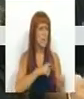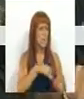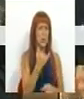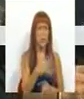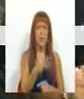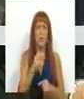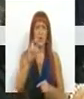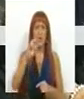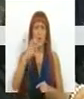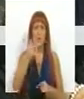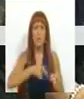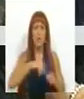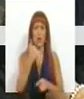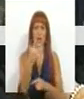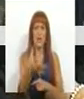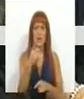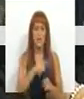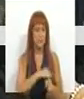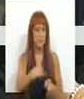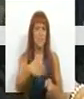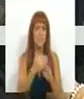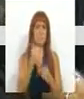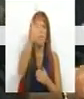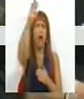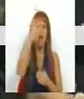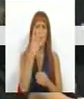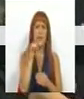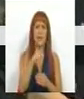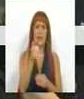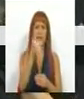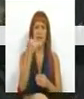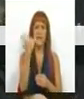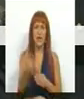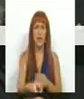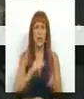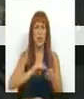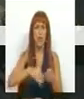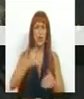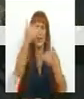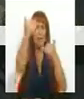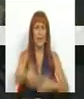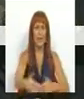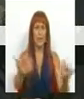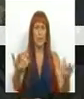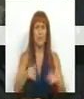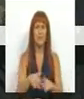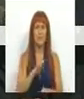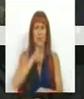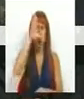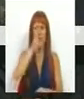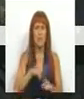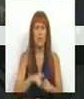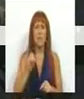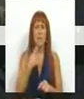de 2015 e 31 de março de 2016, há mais 4.529 contratos a termo. Portanto, Sr. Ministro,